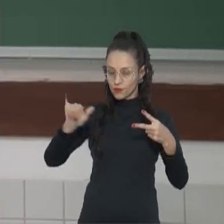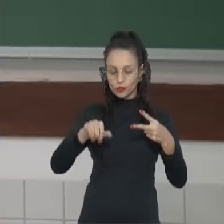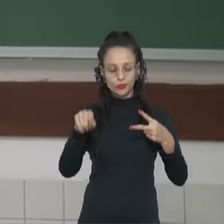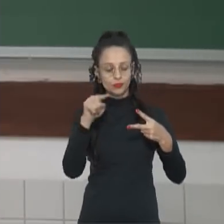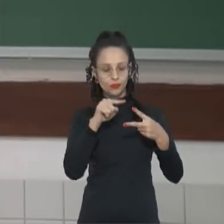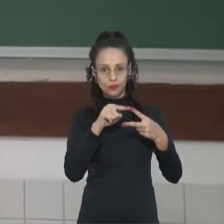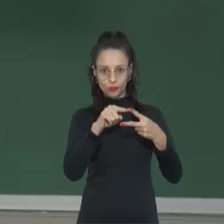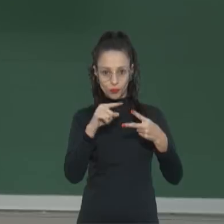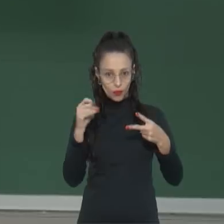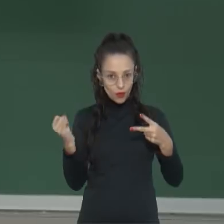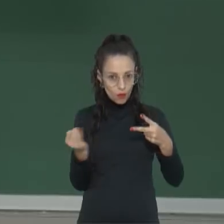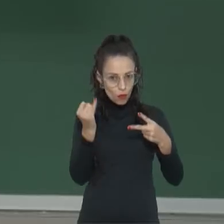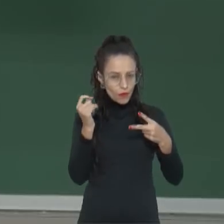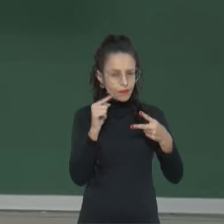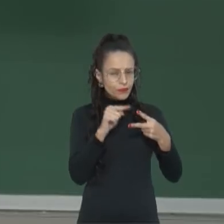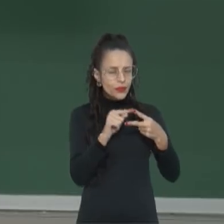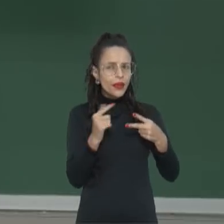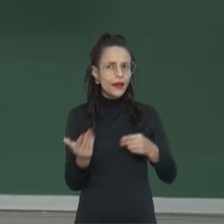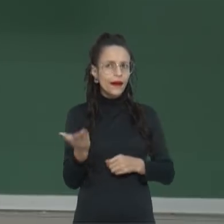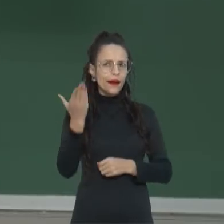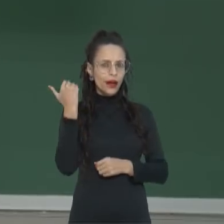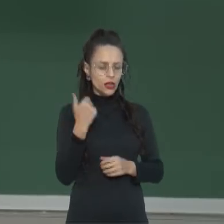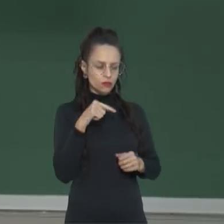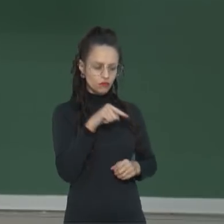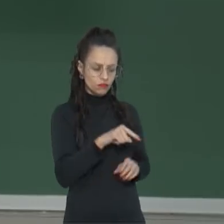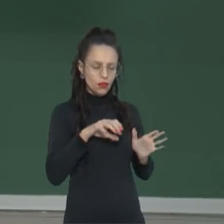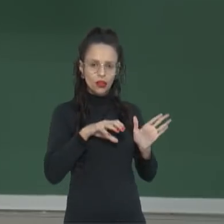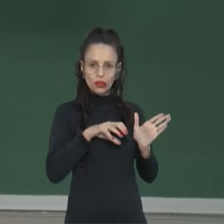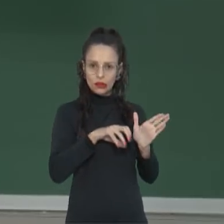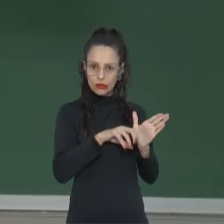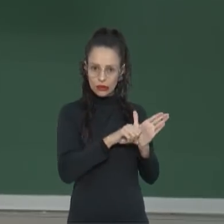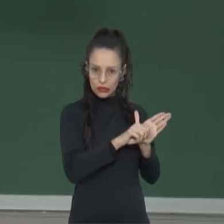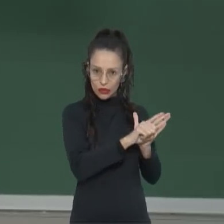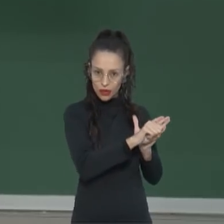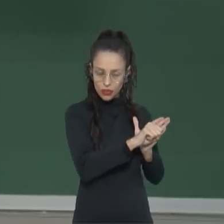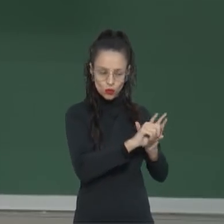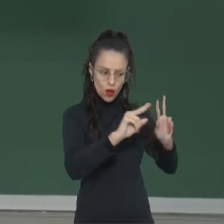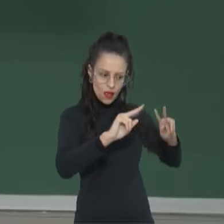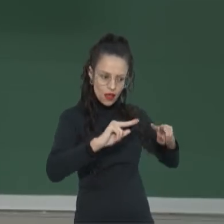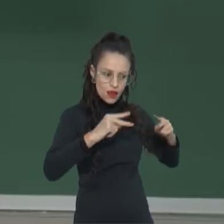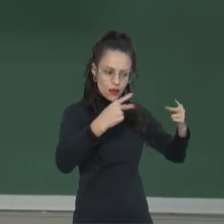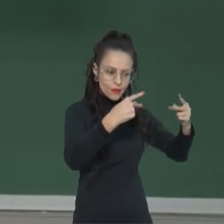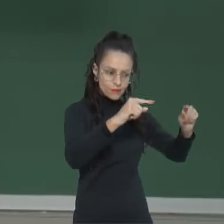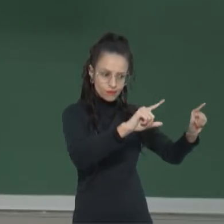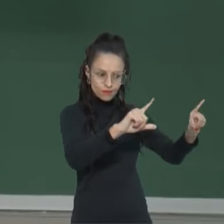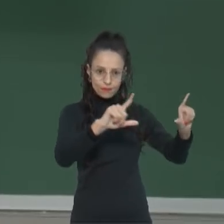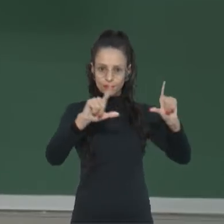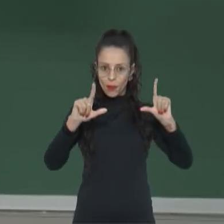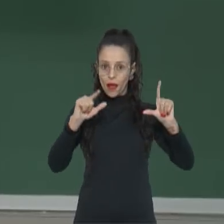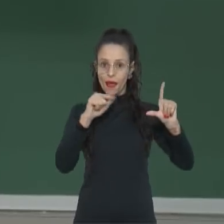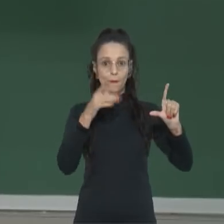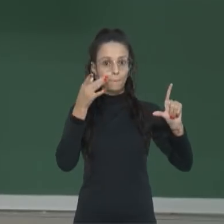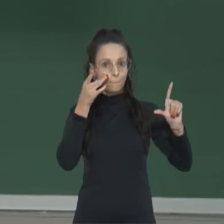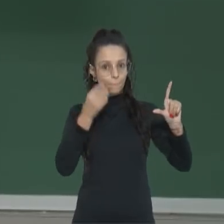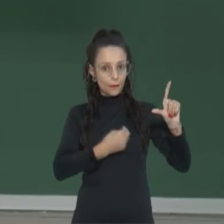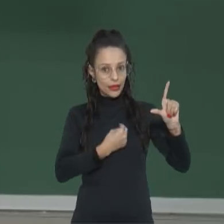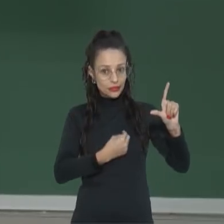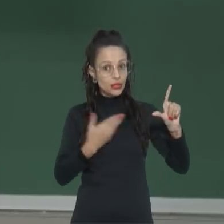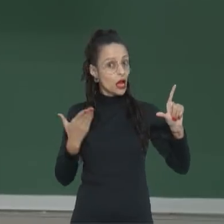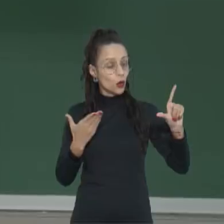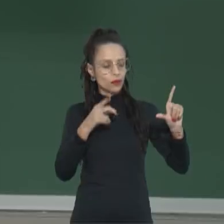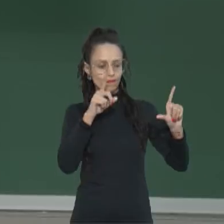Primeiro, antigamente nós tínhamos ali no sistema do Classroom aquele primeiro link que era da presença. Pois bem, ele não existe mais. Agora